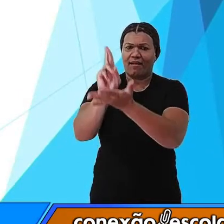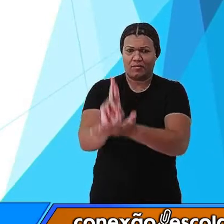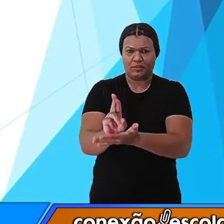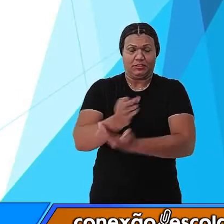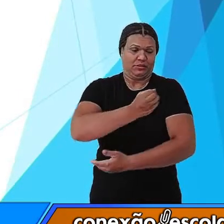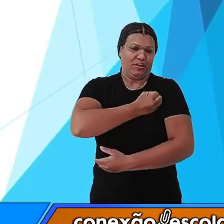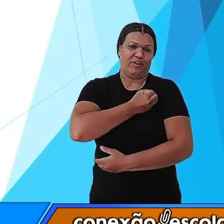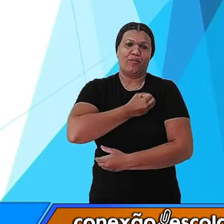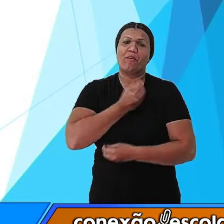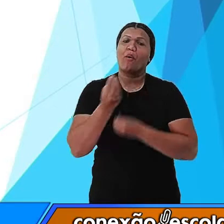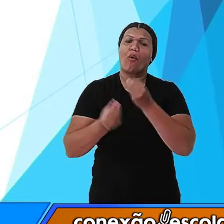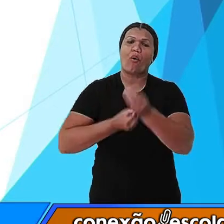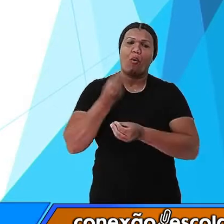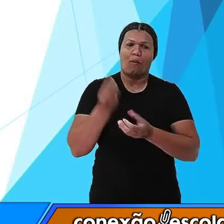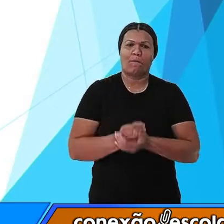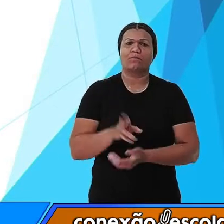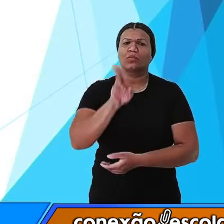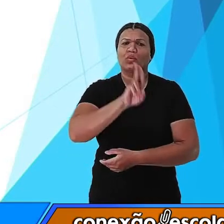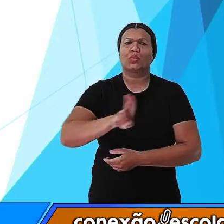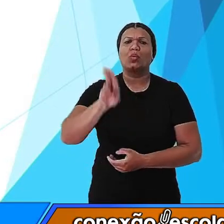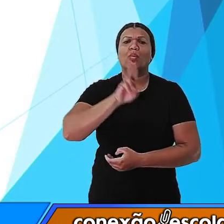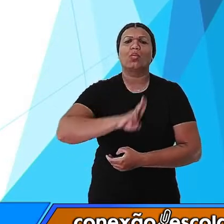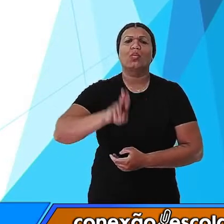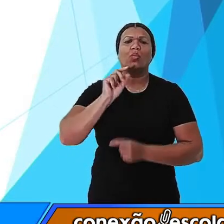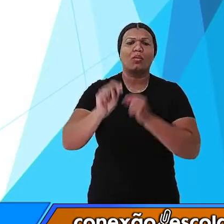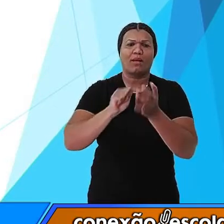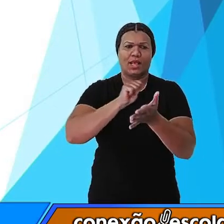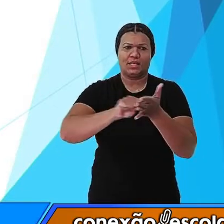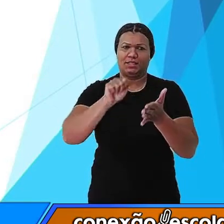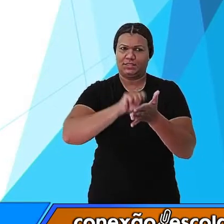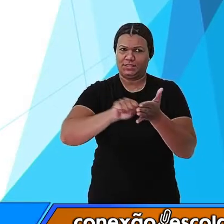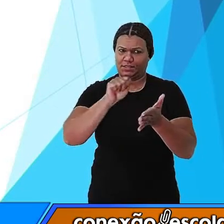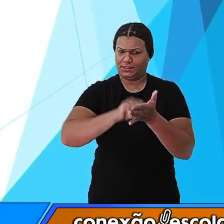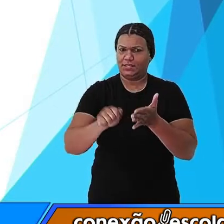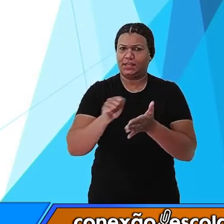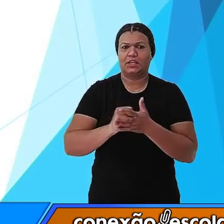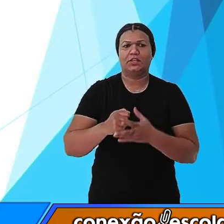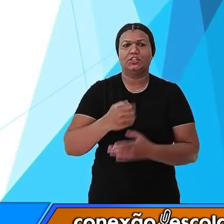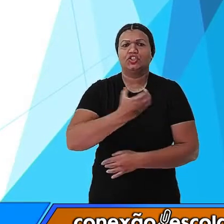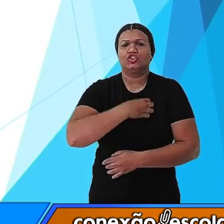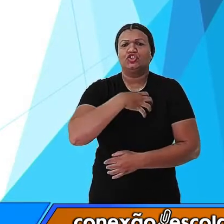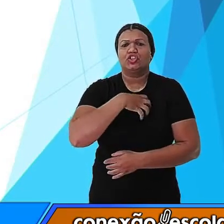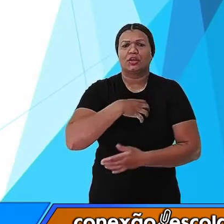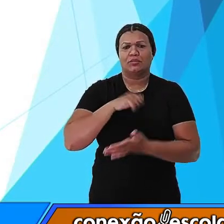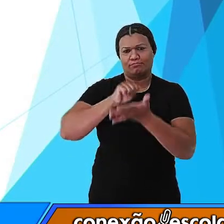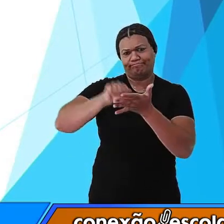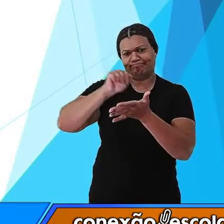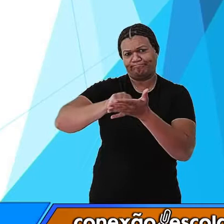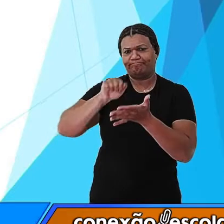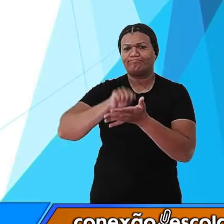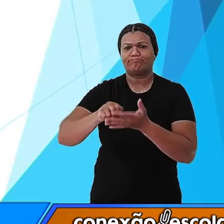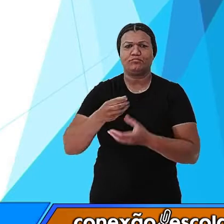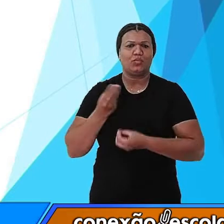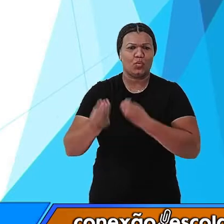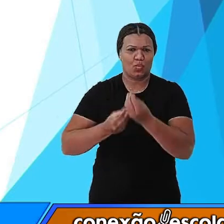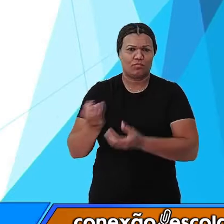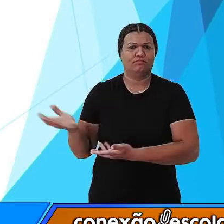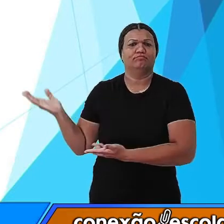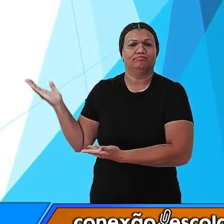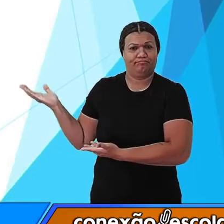algarismos. Eles utilizavam aquela escrita cuneiforme, uma das primeiras formas de se escrever